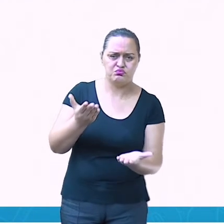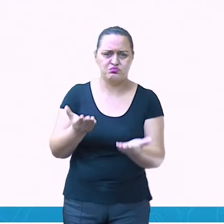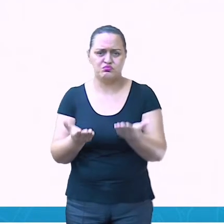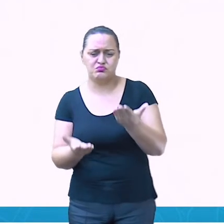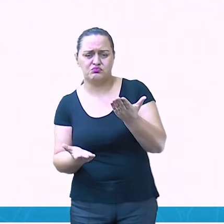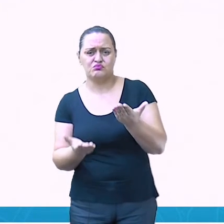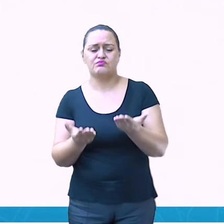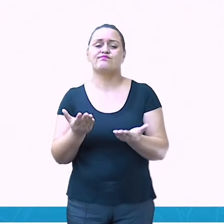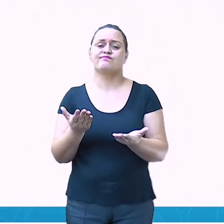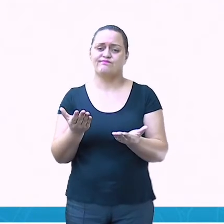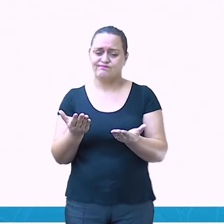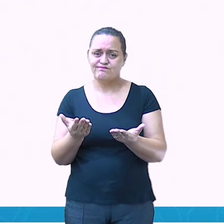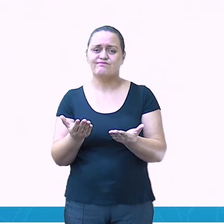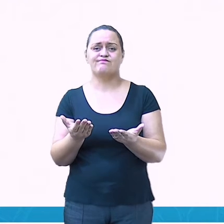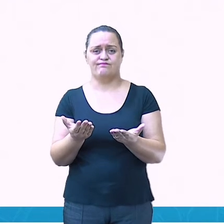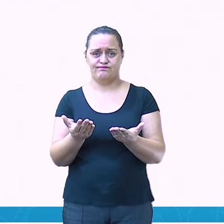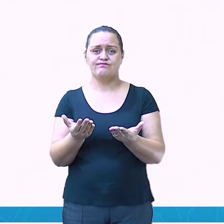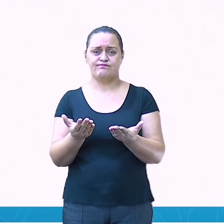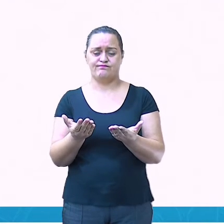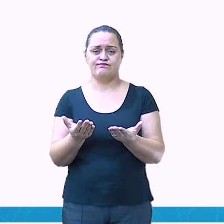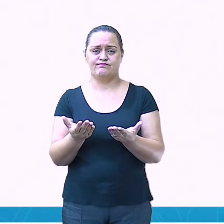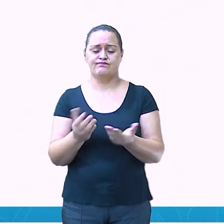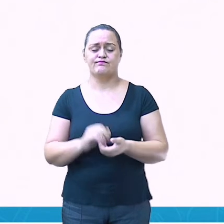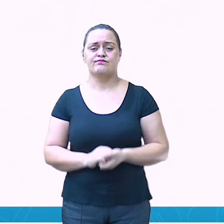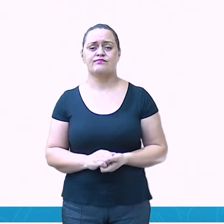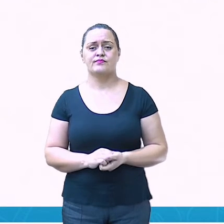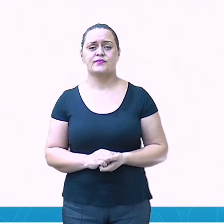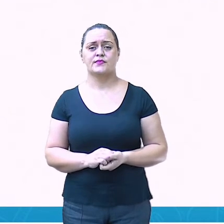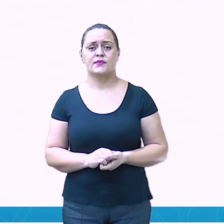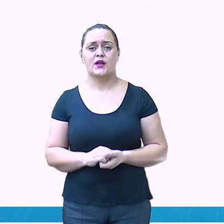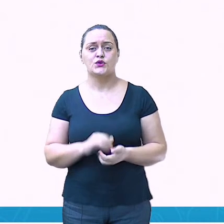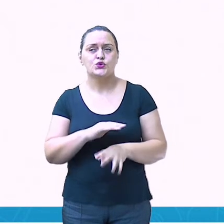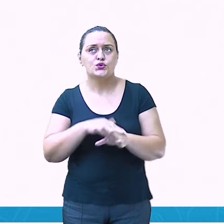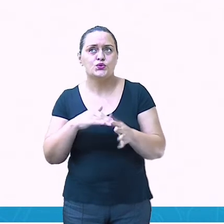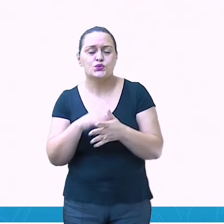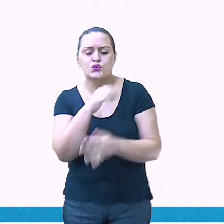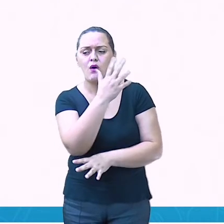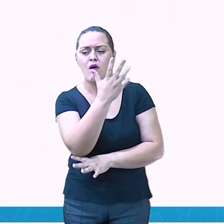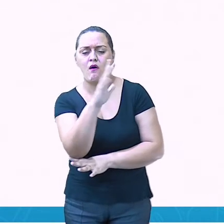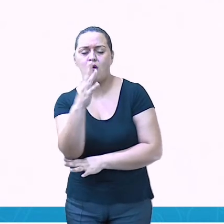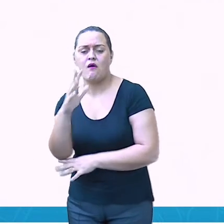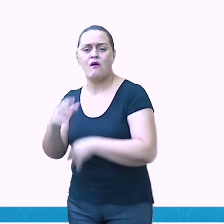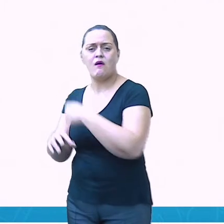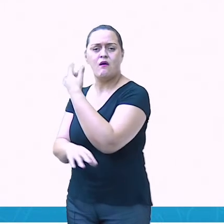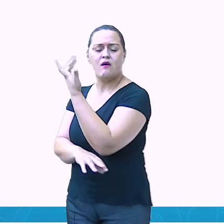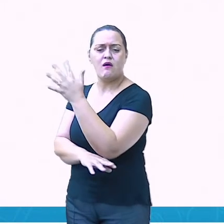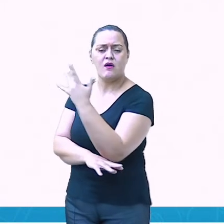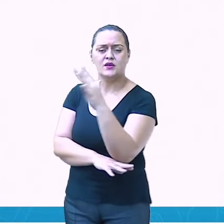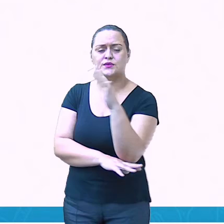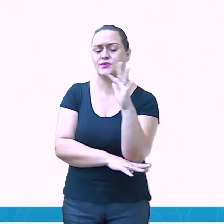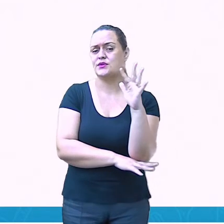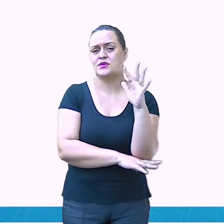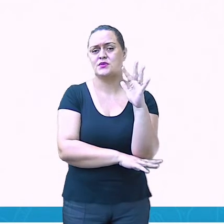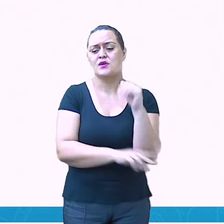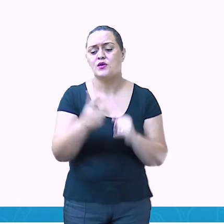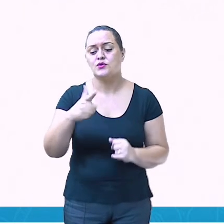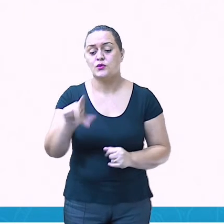todo. Não só aquela espécie que está extinta, mas as outras